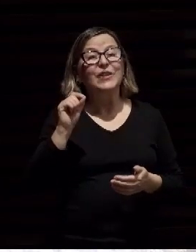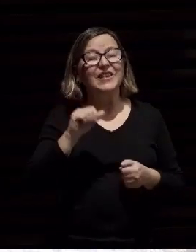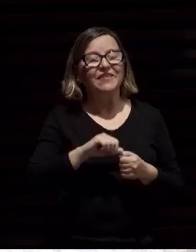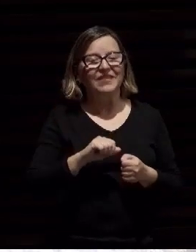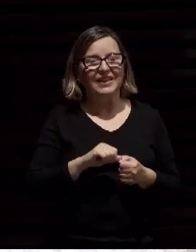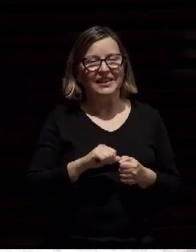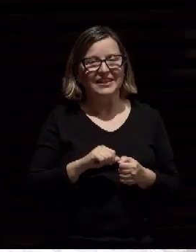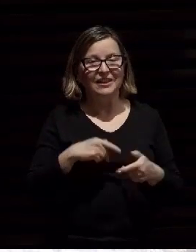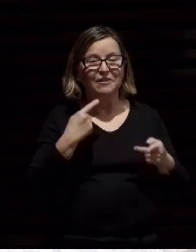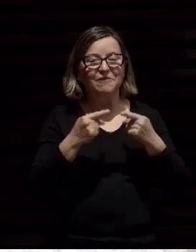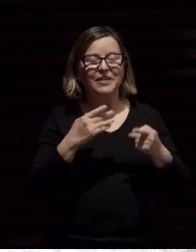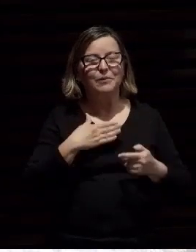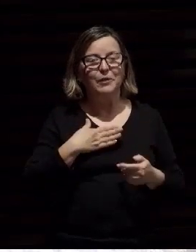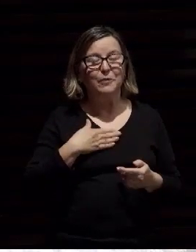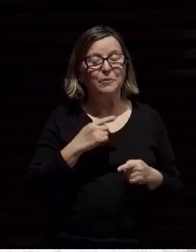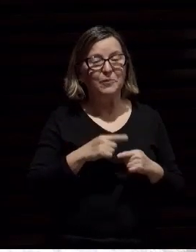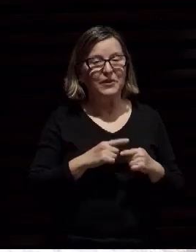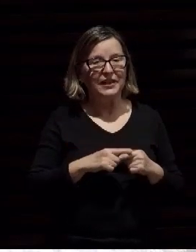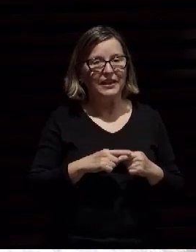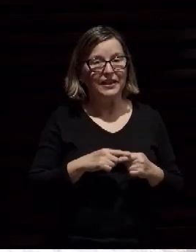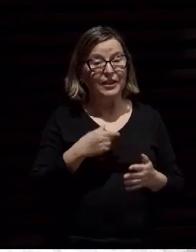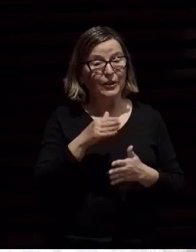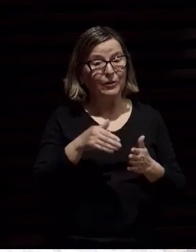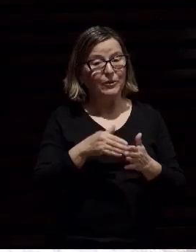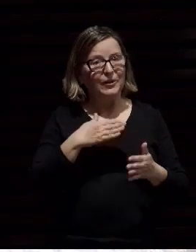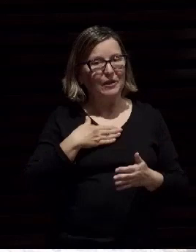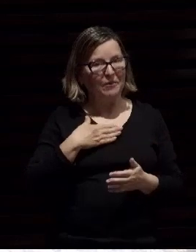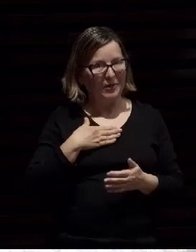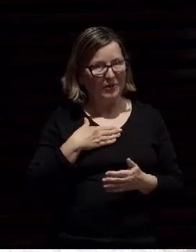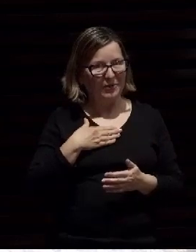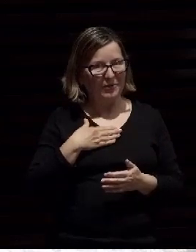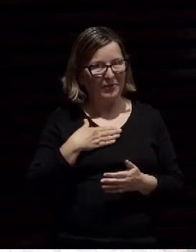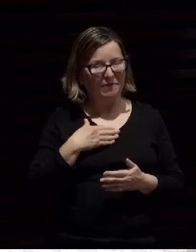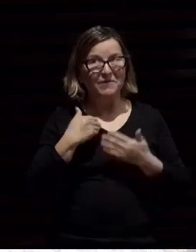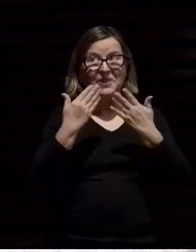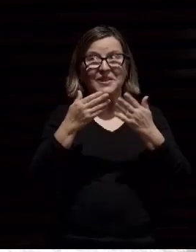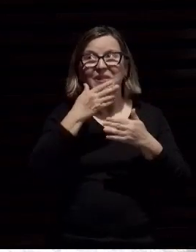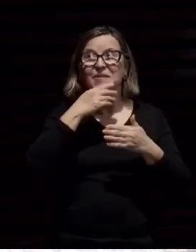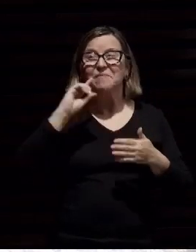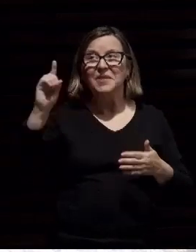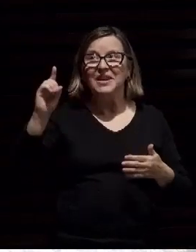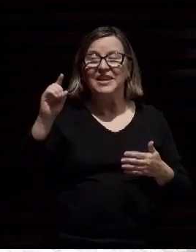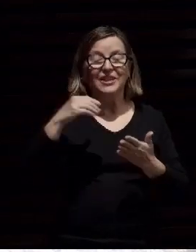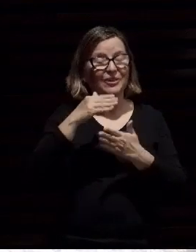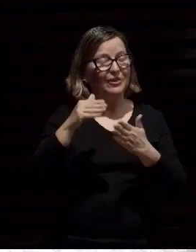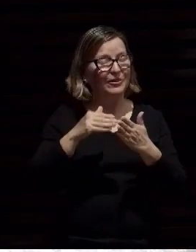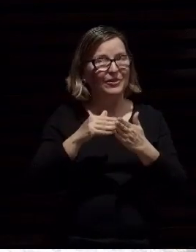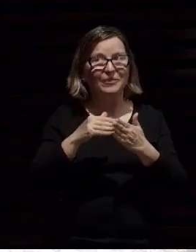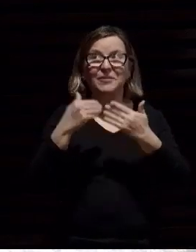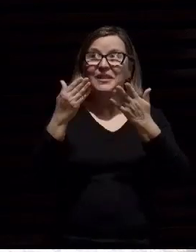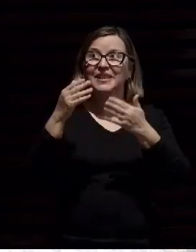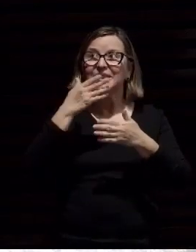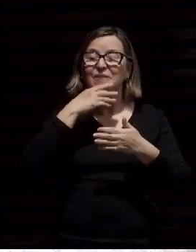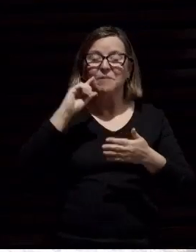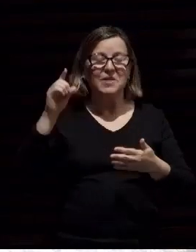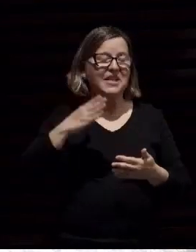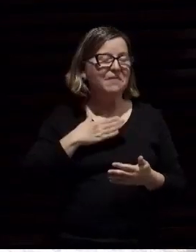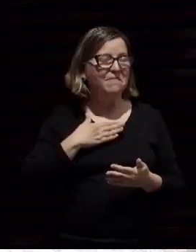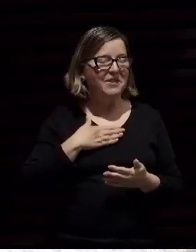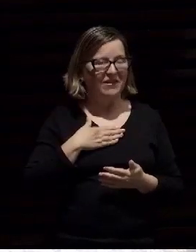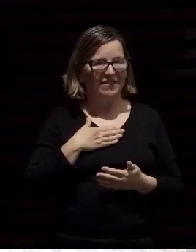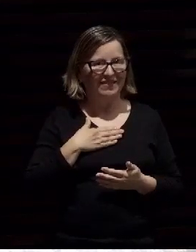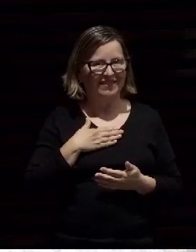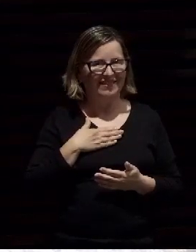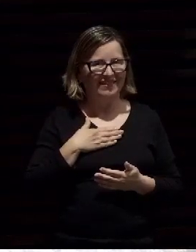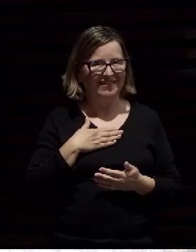mim, porque o Pai, tudo que é meu, o Pai é do Pai. Tudo que é do Pai é meu. E o Pai é que está por trás disso. Aqui